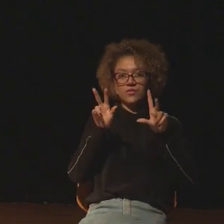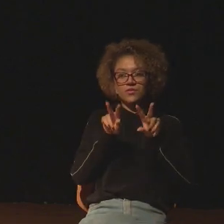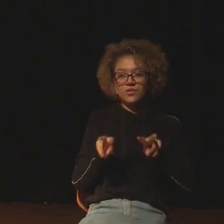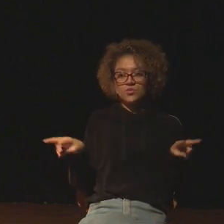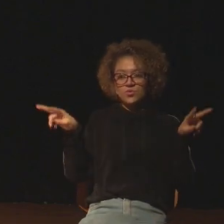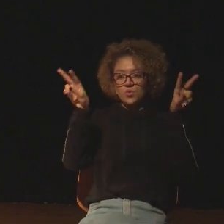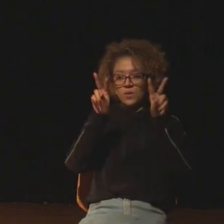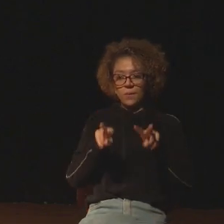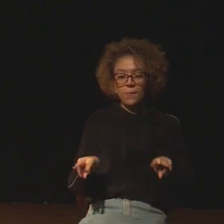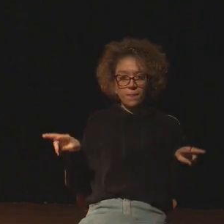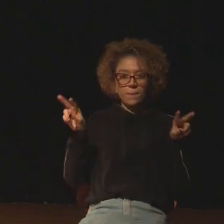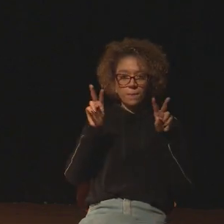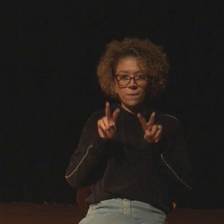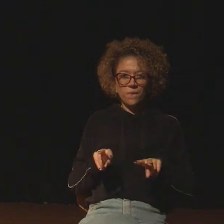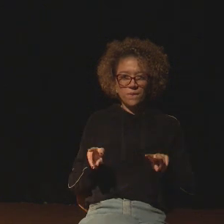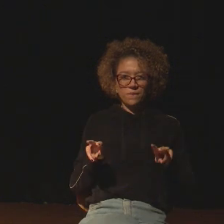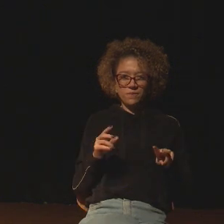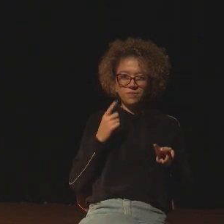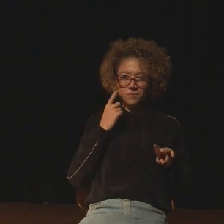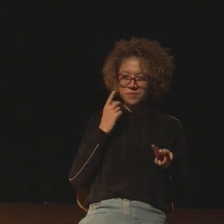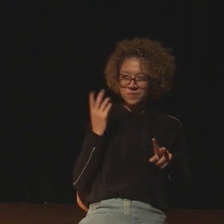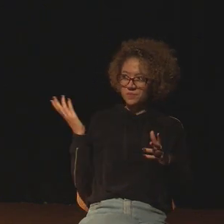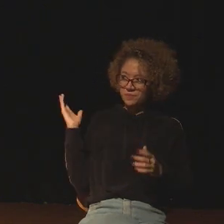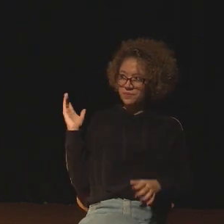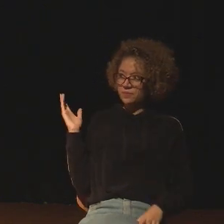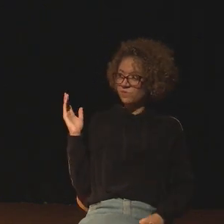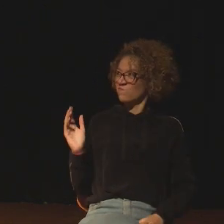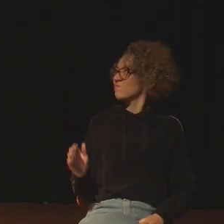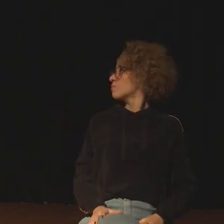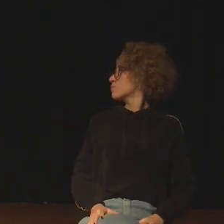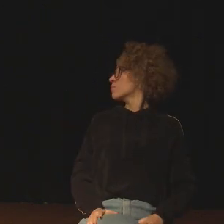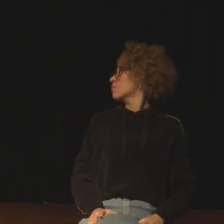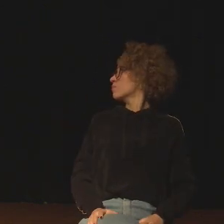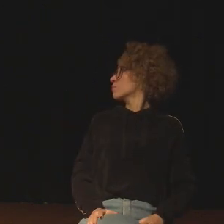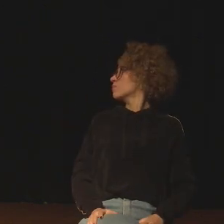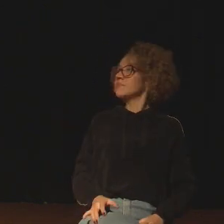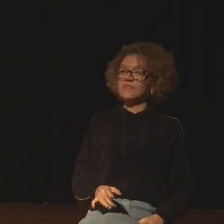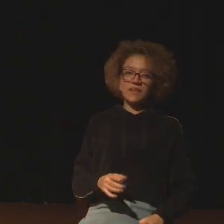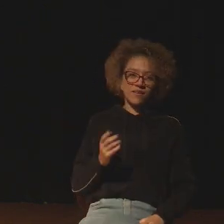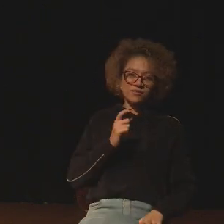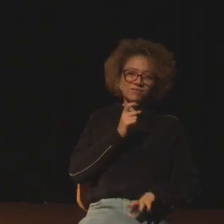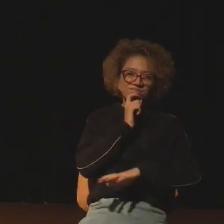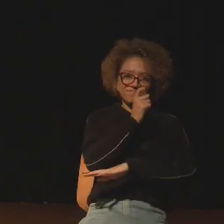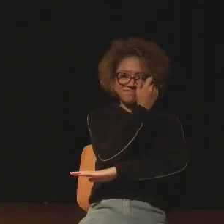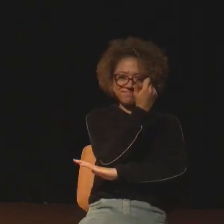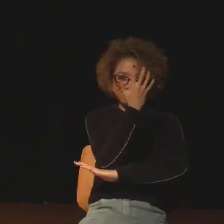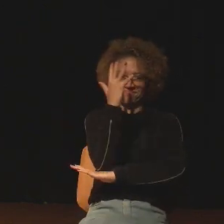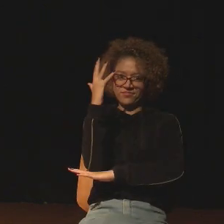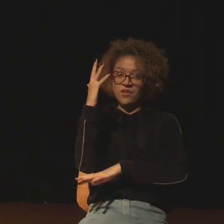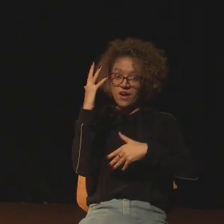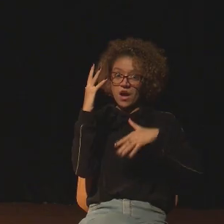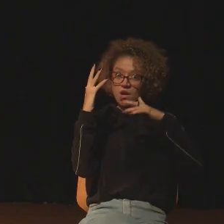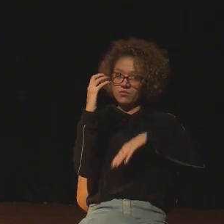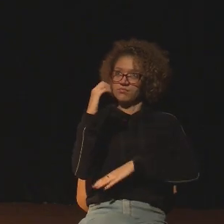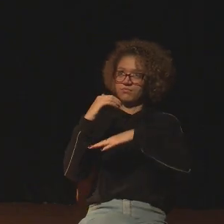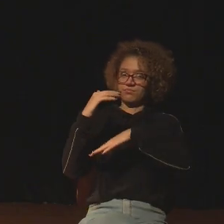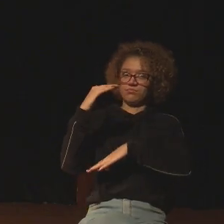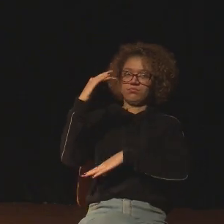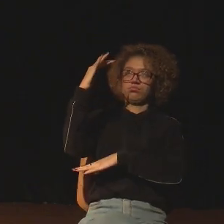aqui ainda estavam pequenas as árvores, elas vão crescer mais. Mas enfim, tem toda essa conexão verde,